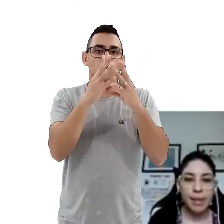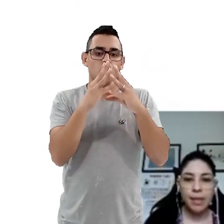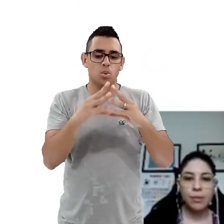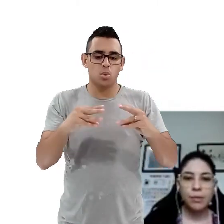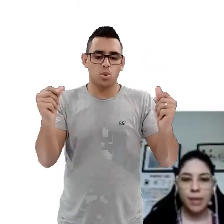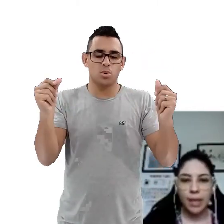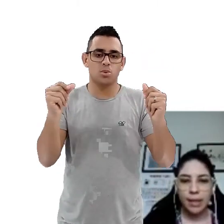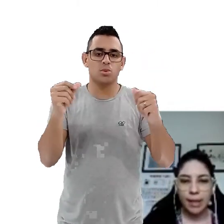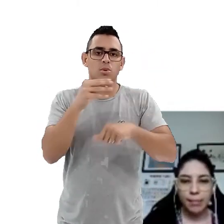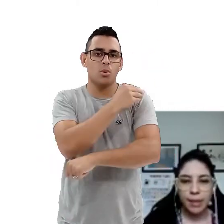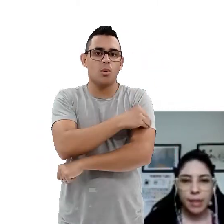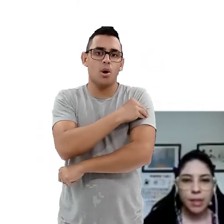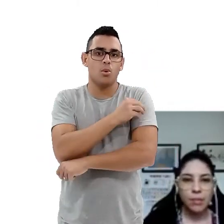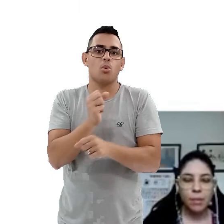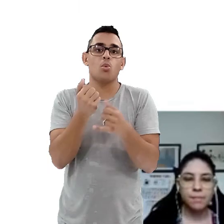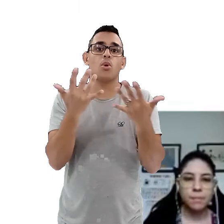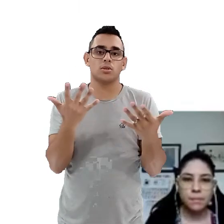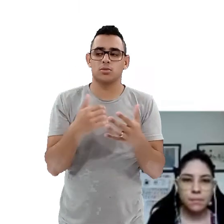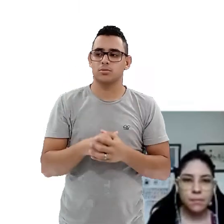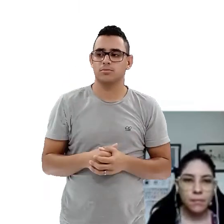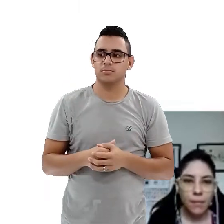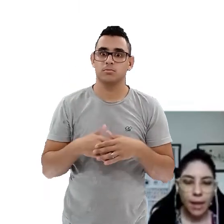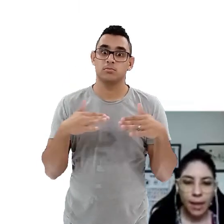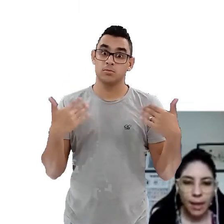está pedindo o quê? Ele está pedindo, ó,